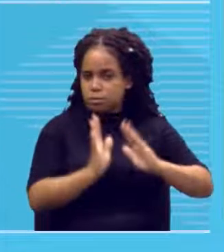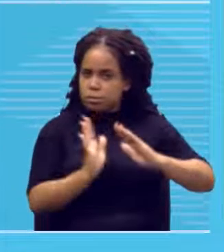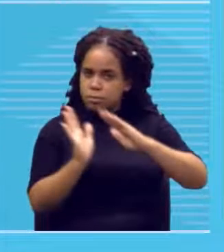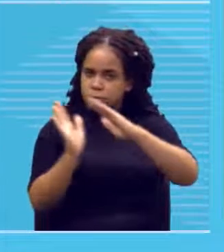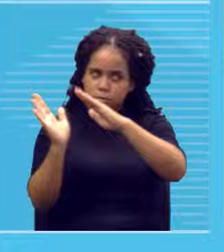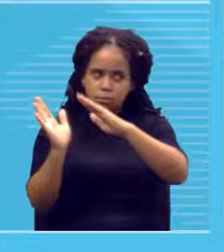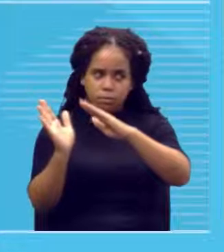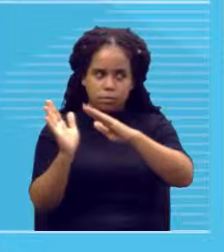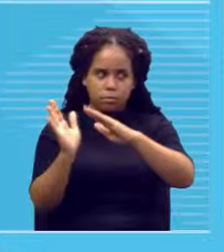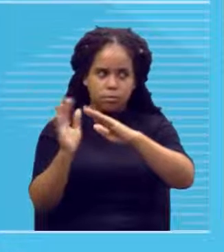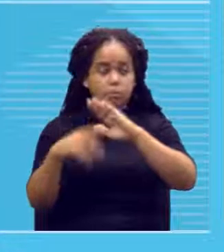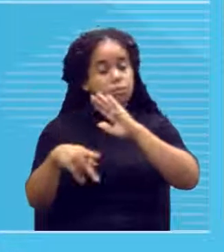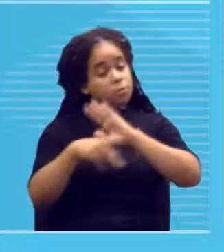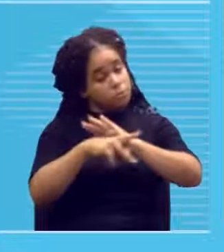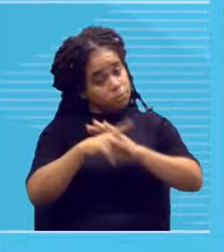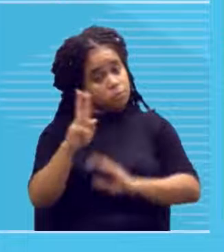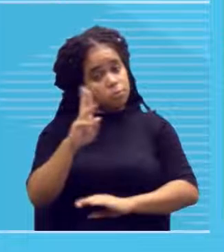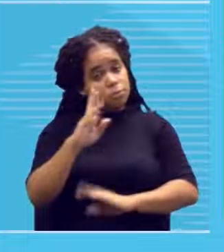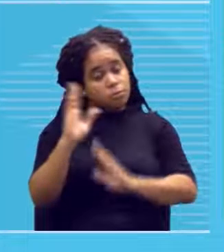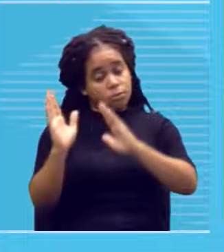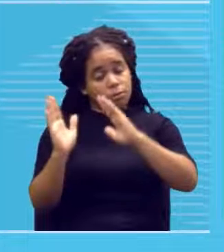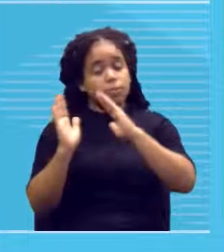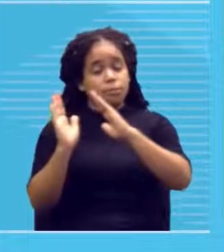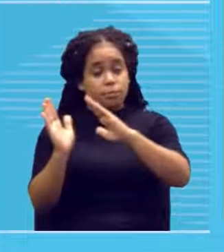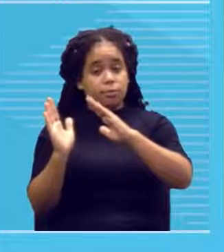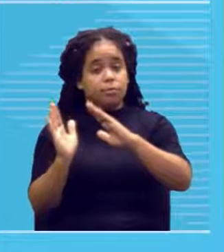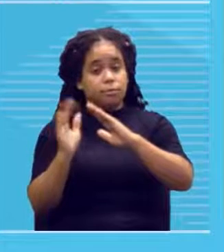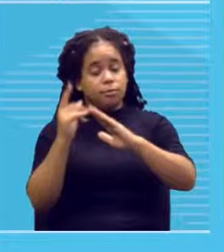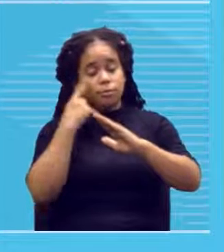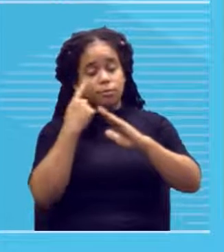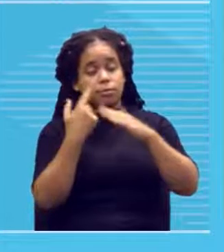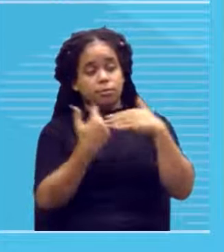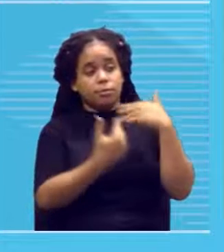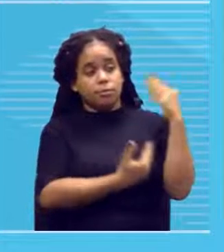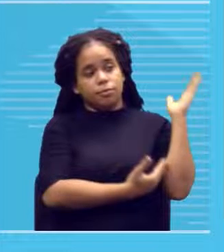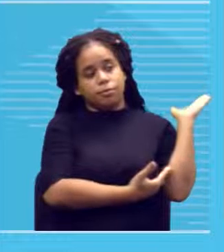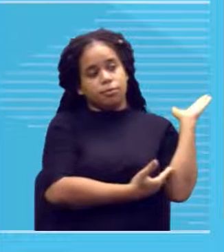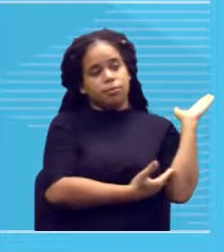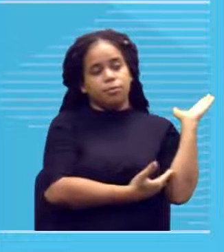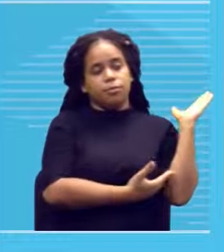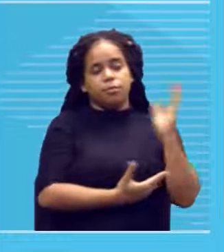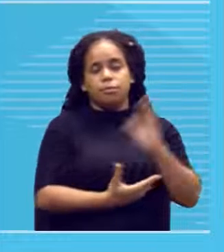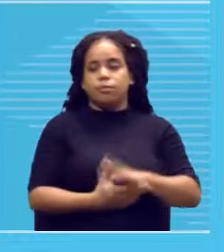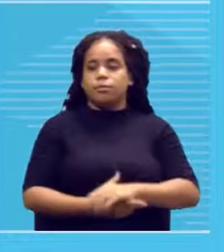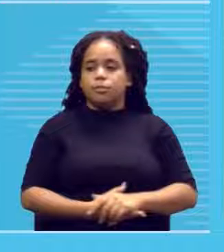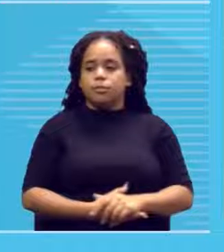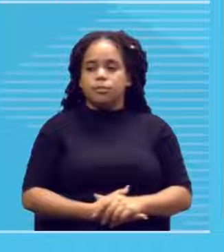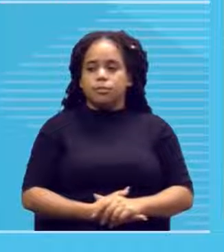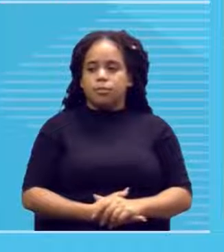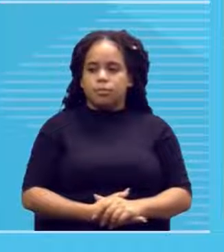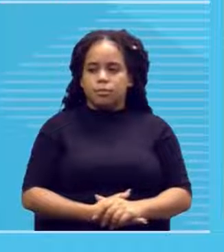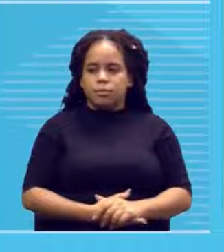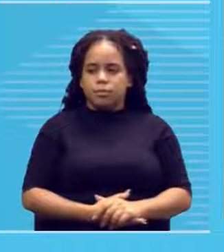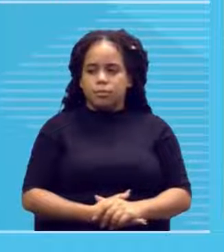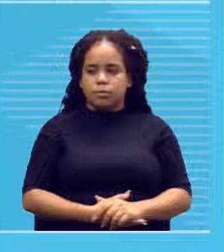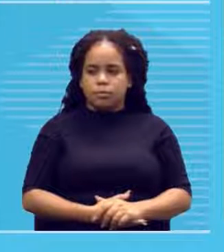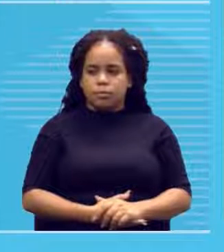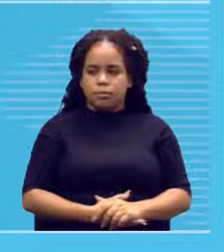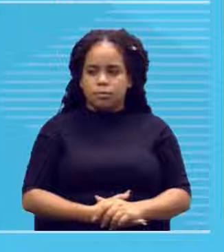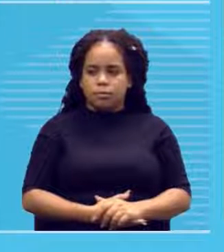é o paralelogramo Como assim professor olha aqui ó Cadê a imagem do pronta a imagem do